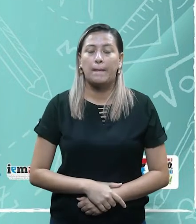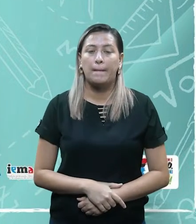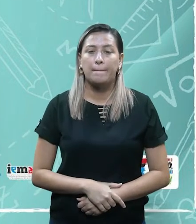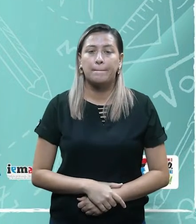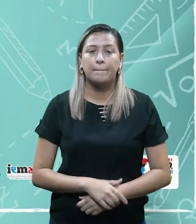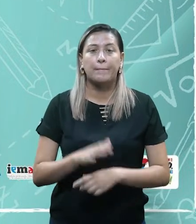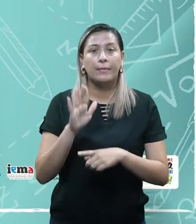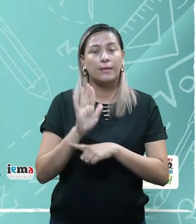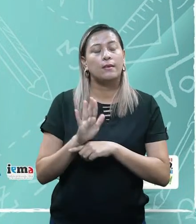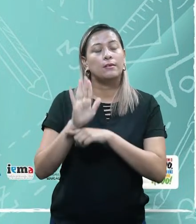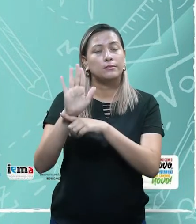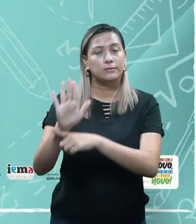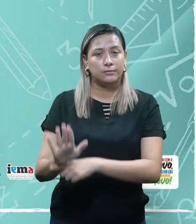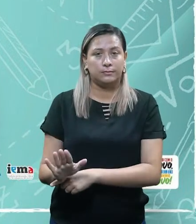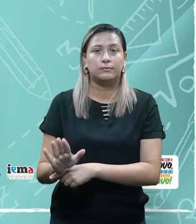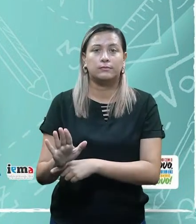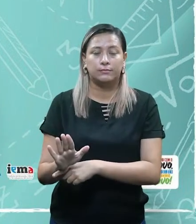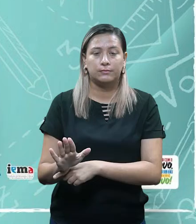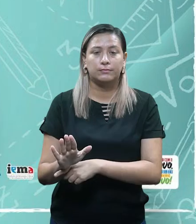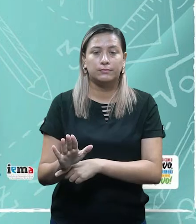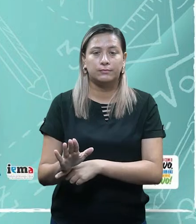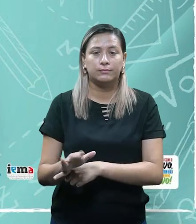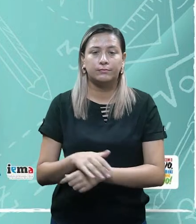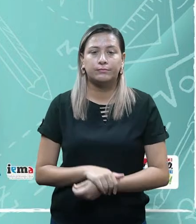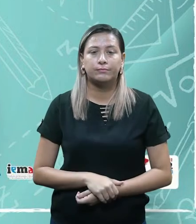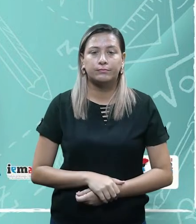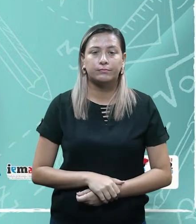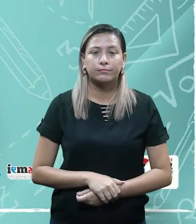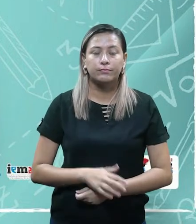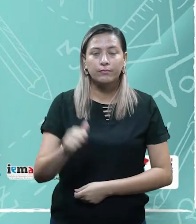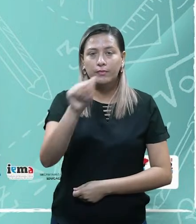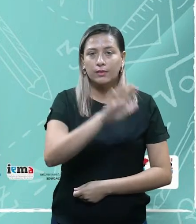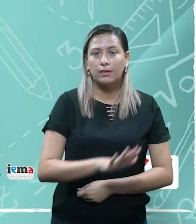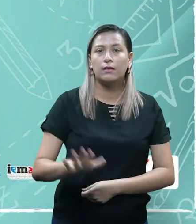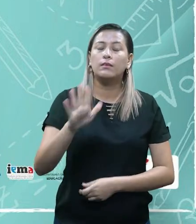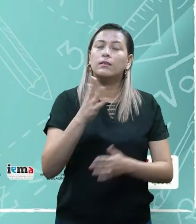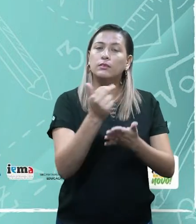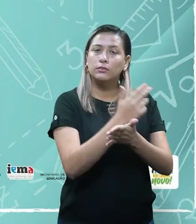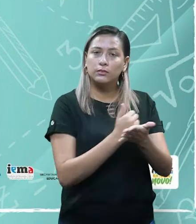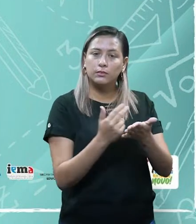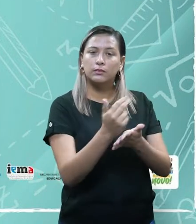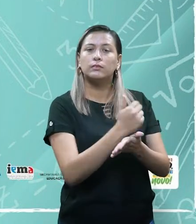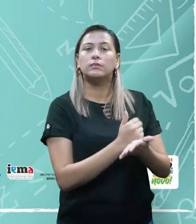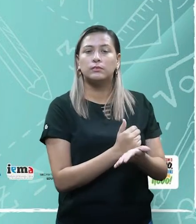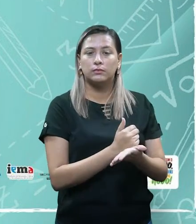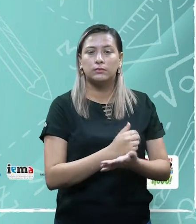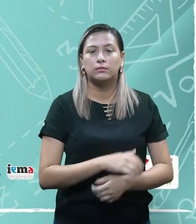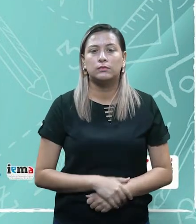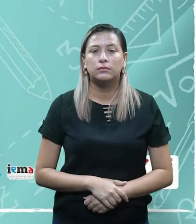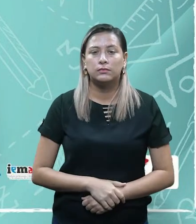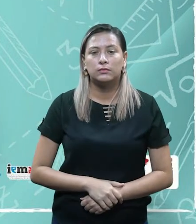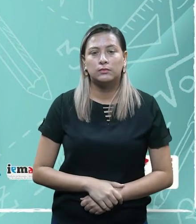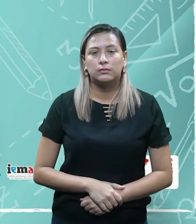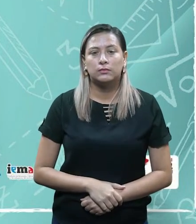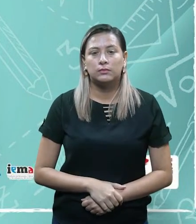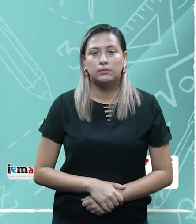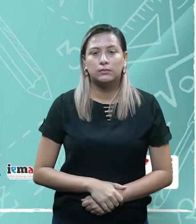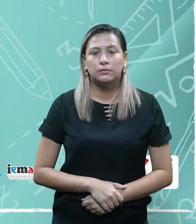né, na tua área de desenho, para que você consiga realizar, dar continuidade a